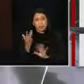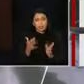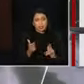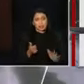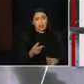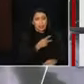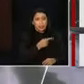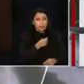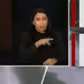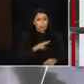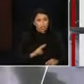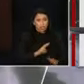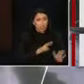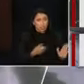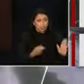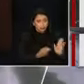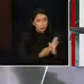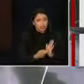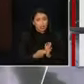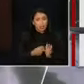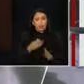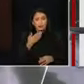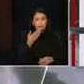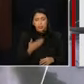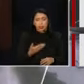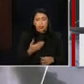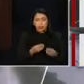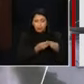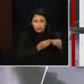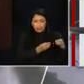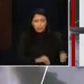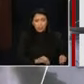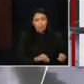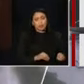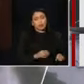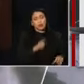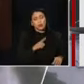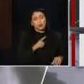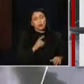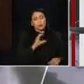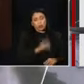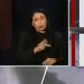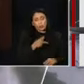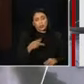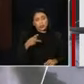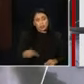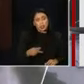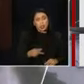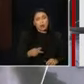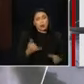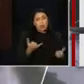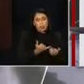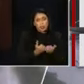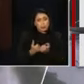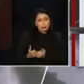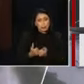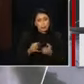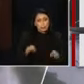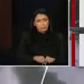da República pede a condenação dos réus por dano qualificado do Código Penal e dano a bem tombado, na